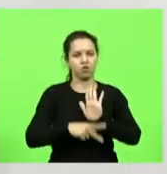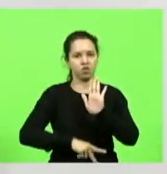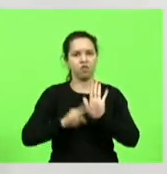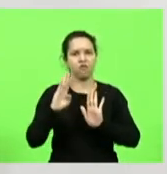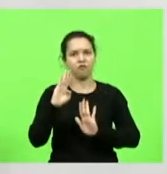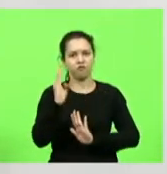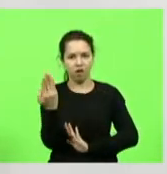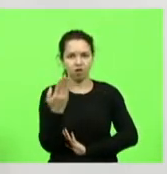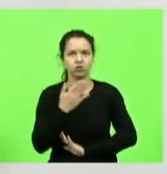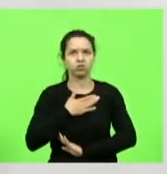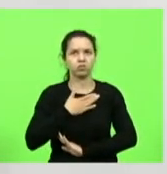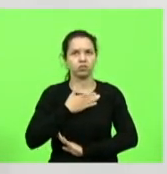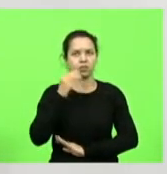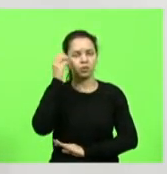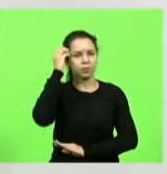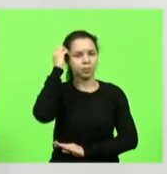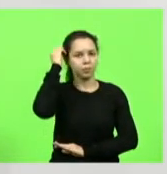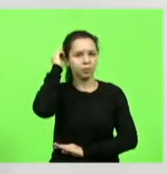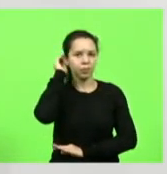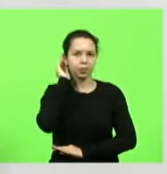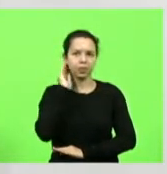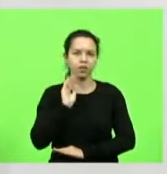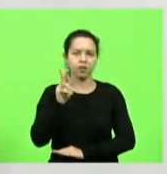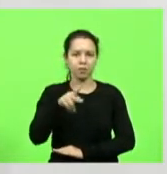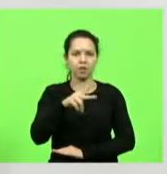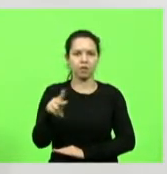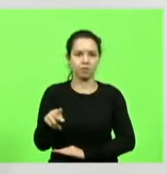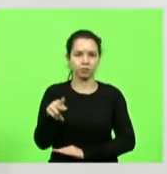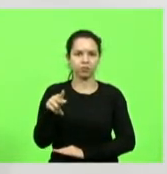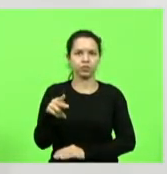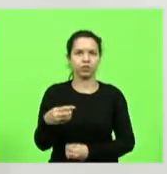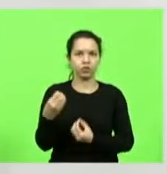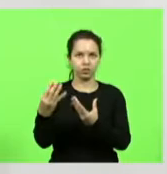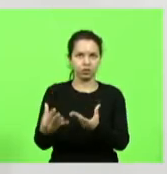meu. Entreguei lá para o Padre Vilso, lá no Alto da Caeira.